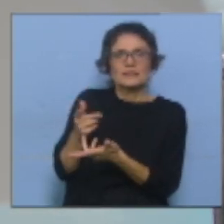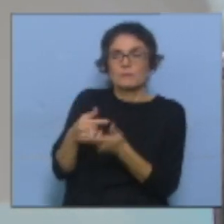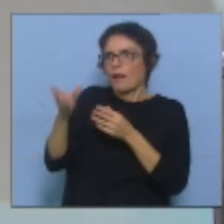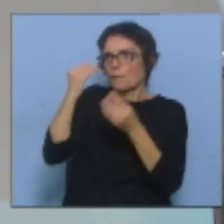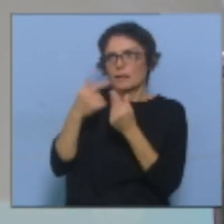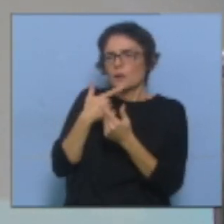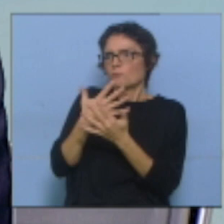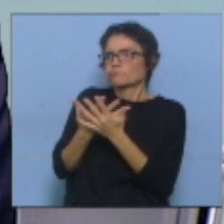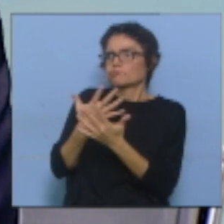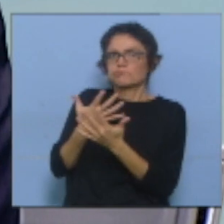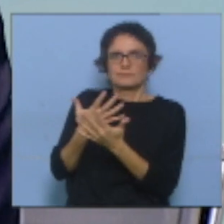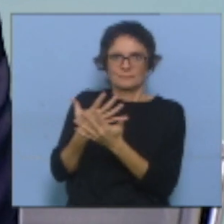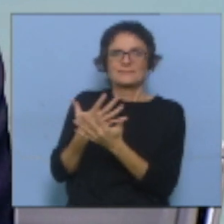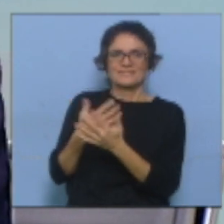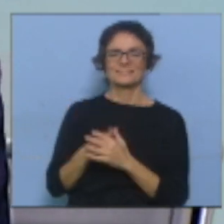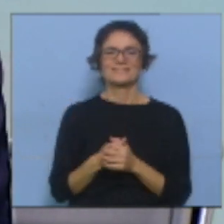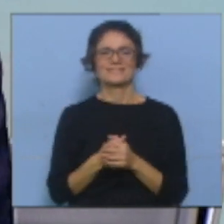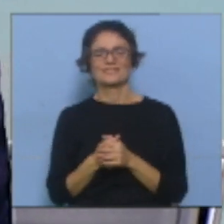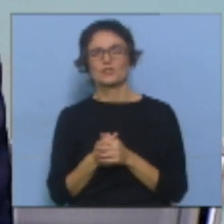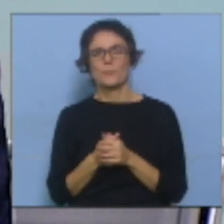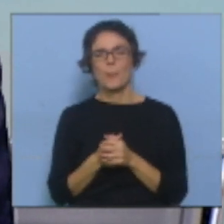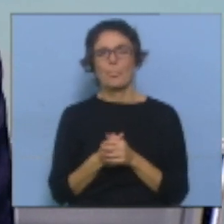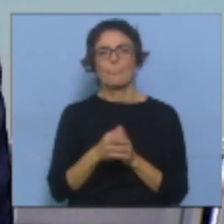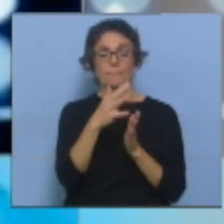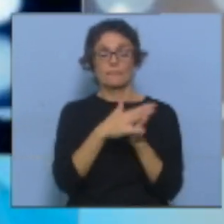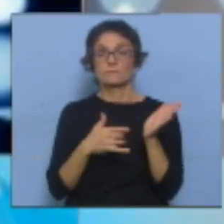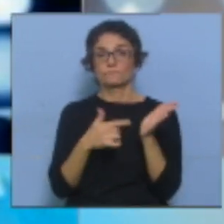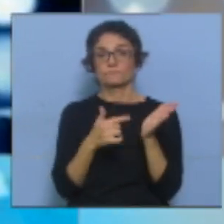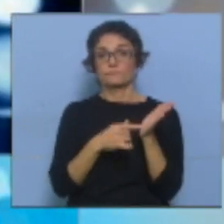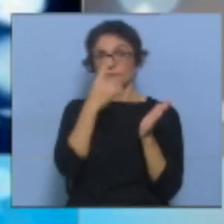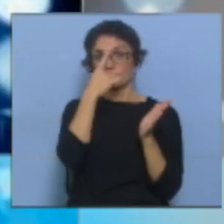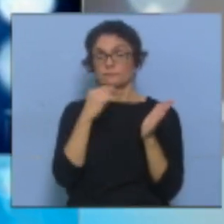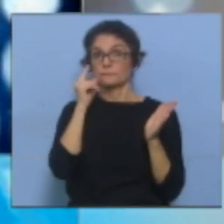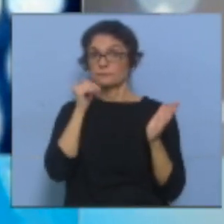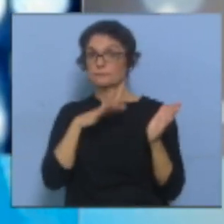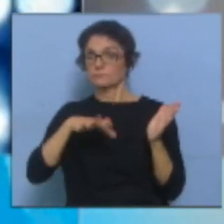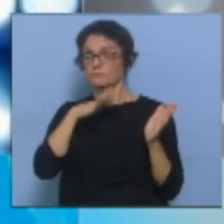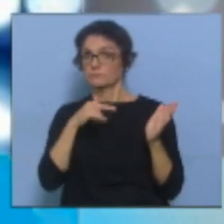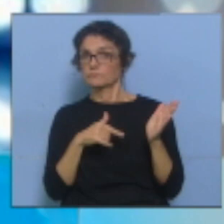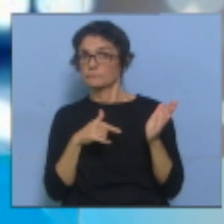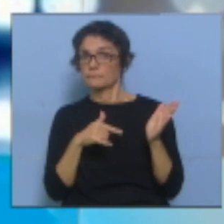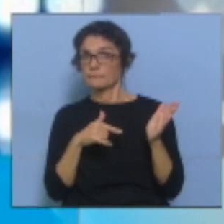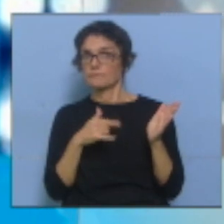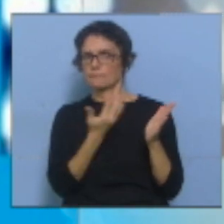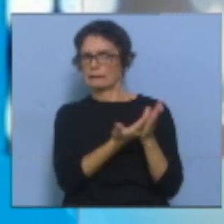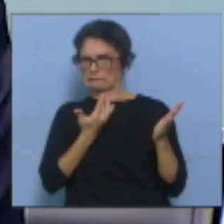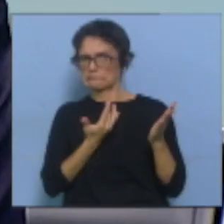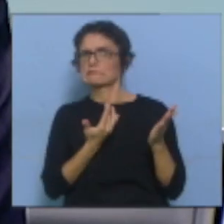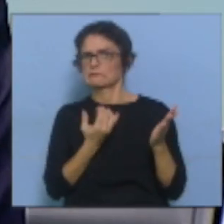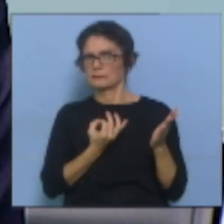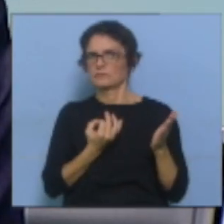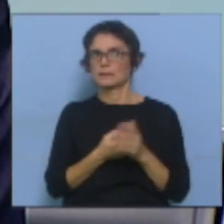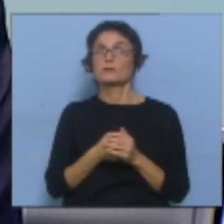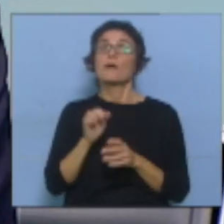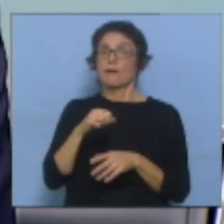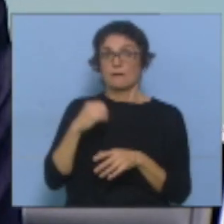aprendizagem para nós, não é? Porque Neste texto, a figura do pai na família acaba por adquirir grande relevo. Tem um grande relevo. O São